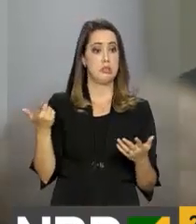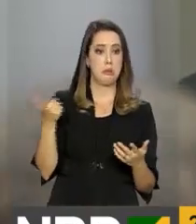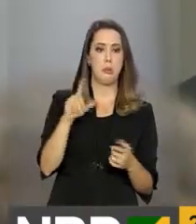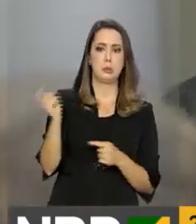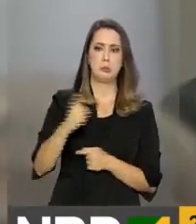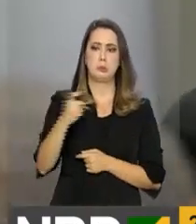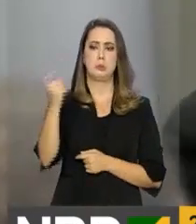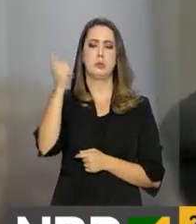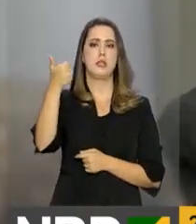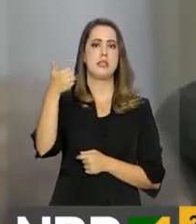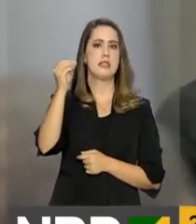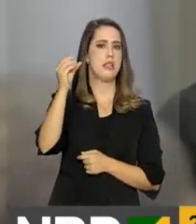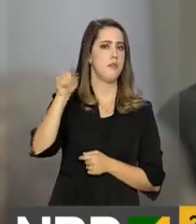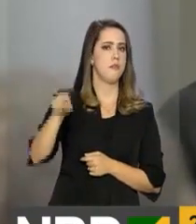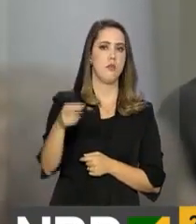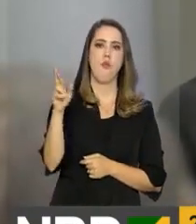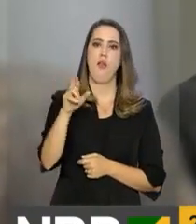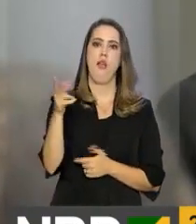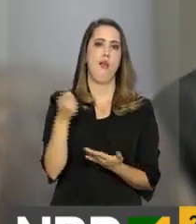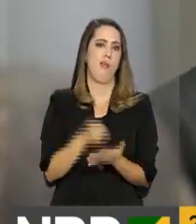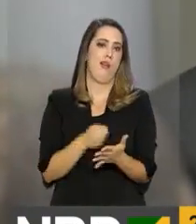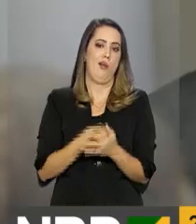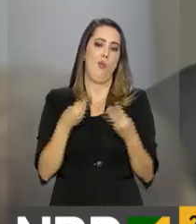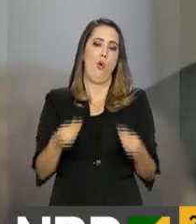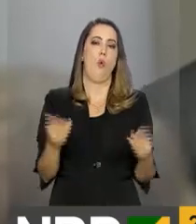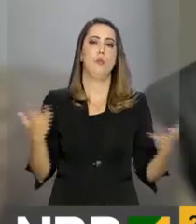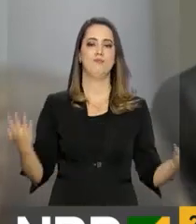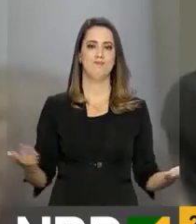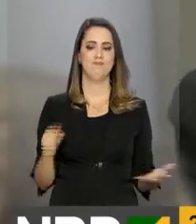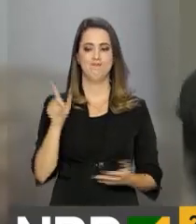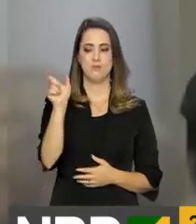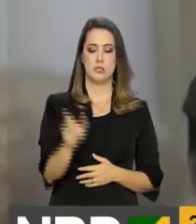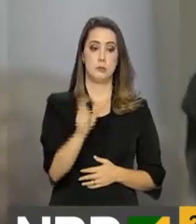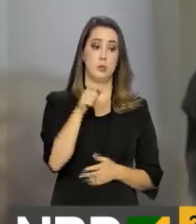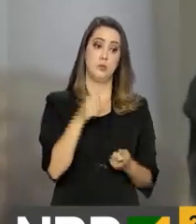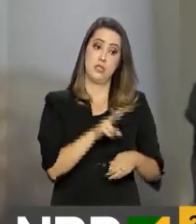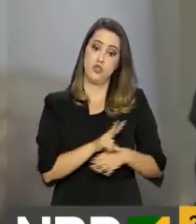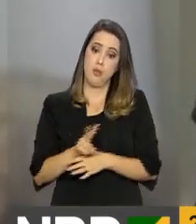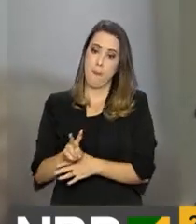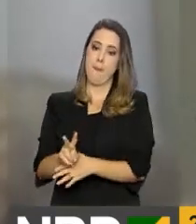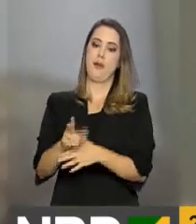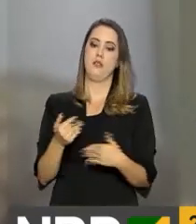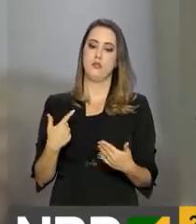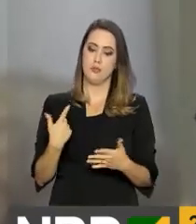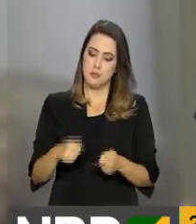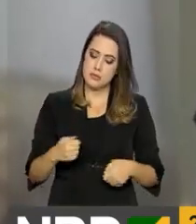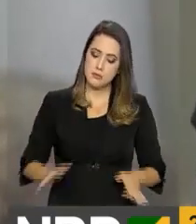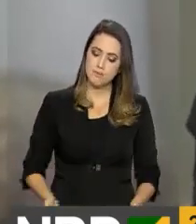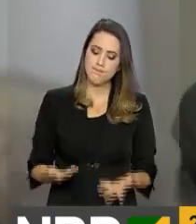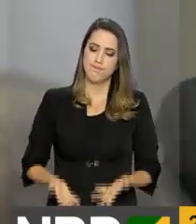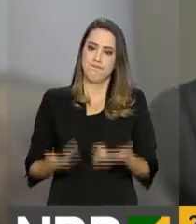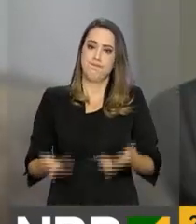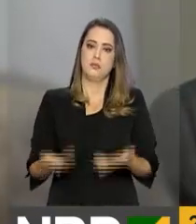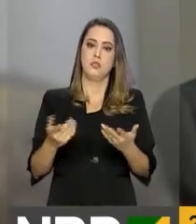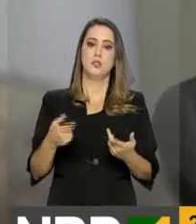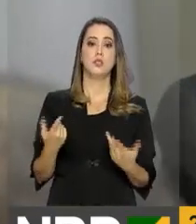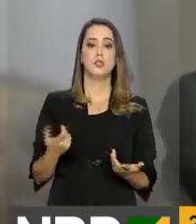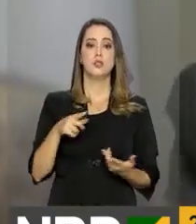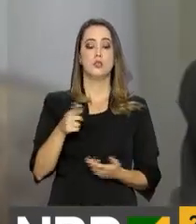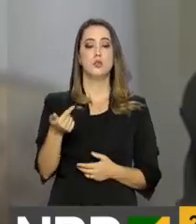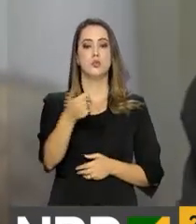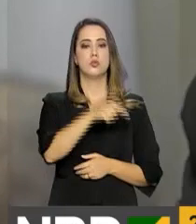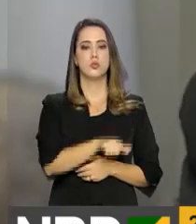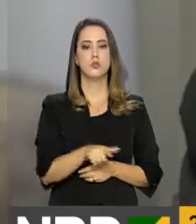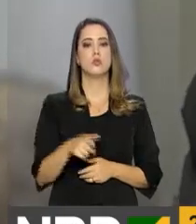mais pagar. Tornava-se inadimplente. Ora, essa gente precisa de crédito e precisa produzir. O que é que eu fiz? Mais uma vez,